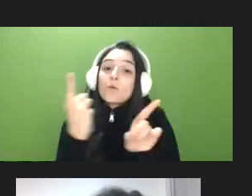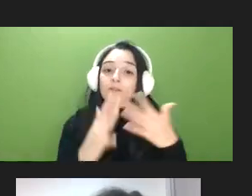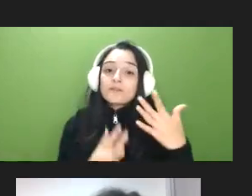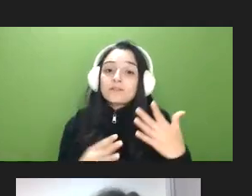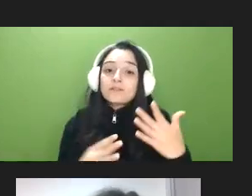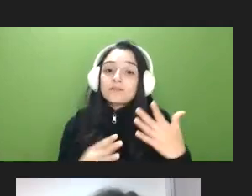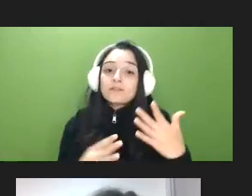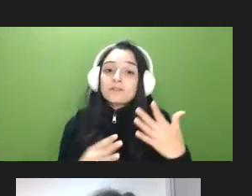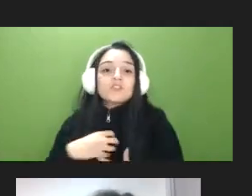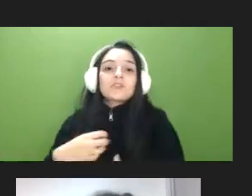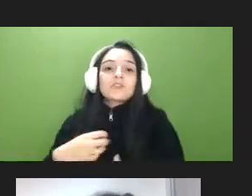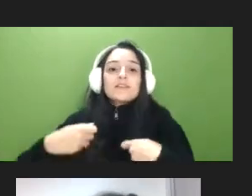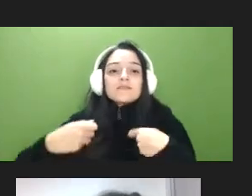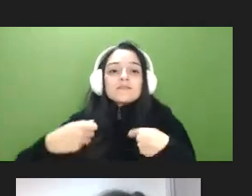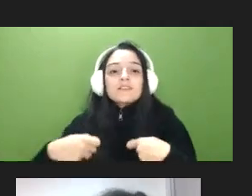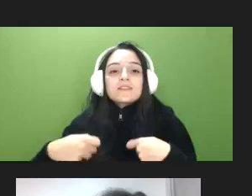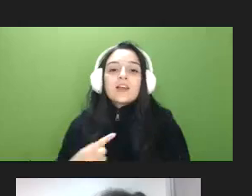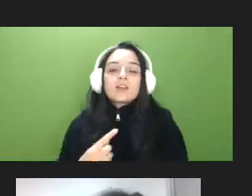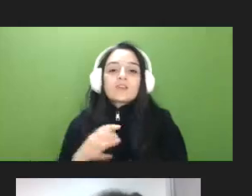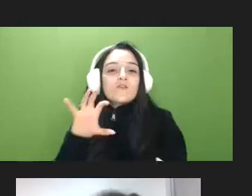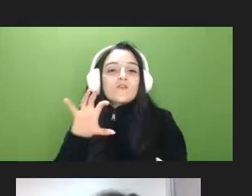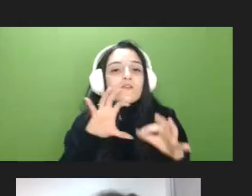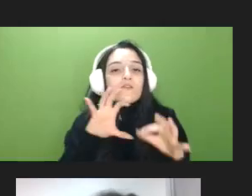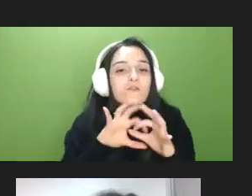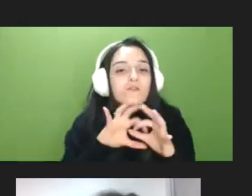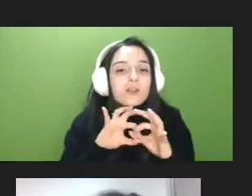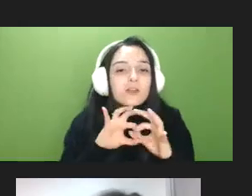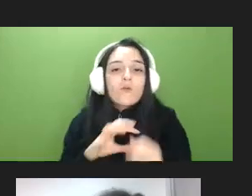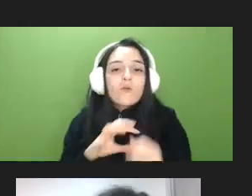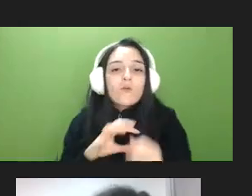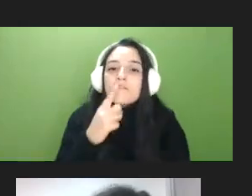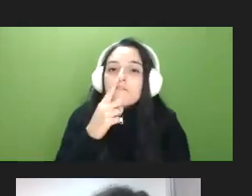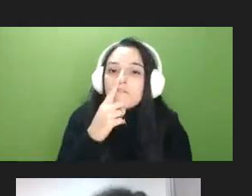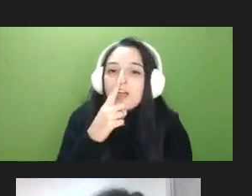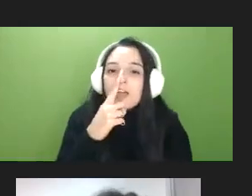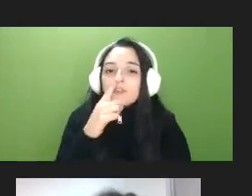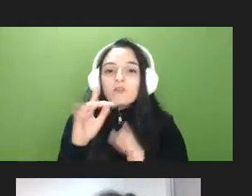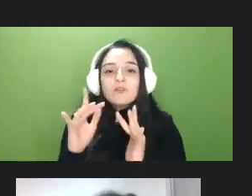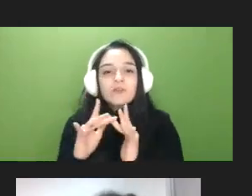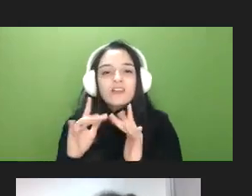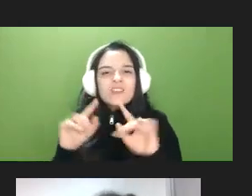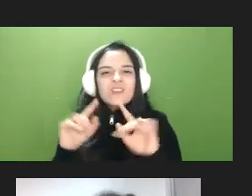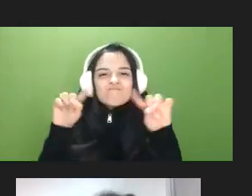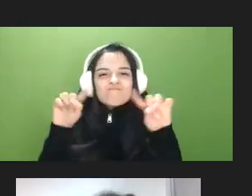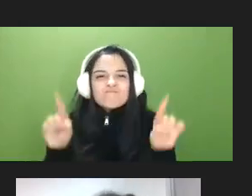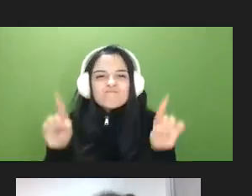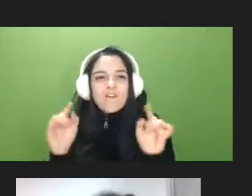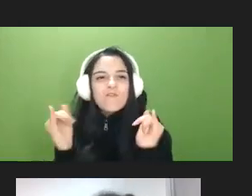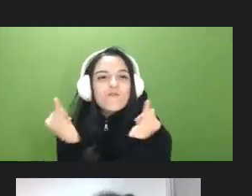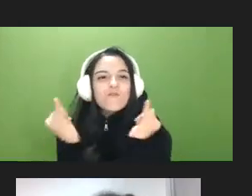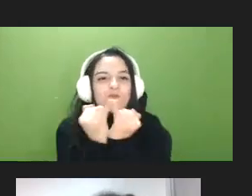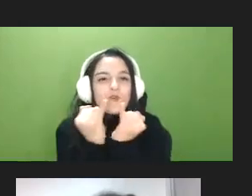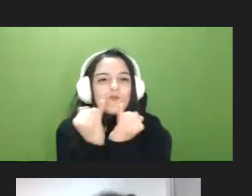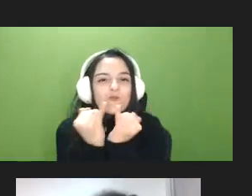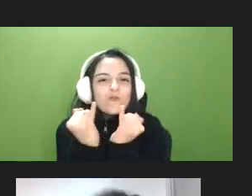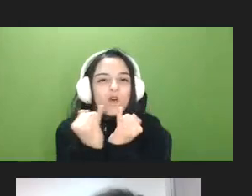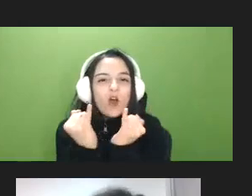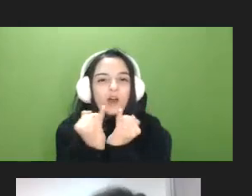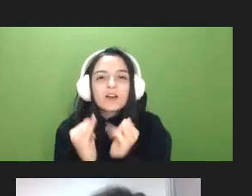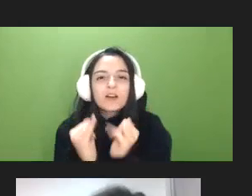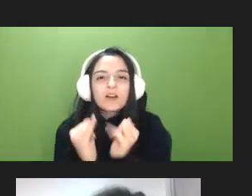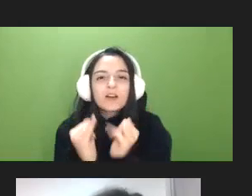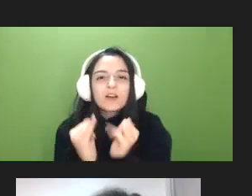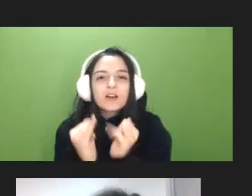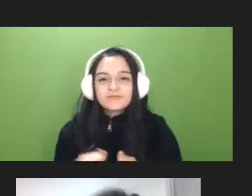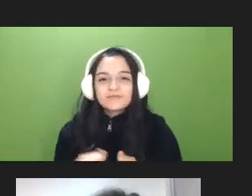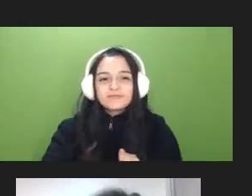de afeto e de contato. E eu coloquei entre parênteses fofoca, né? Porque é uma